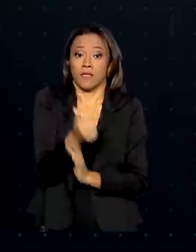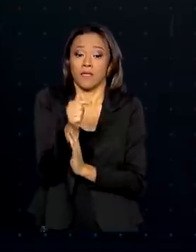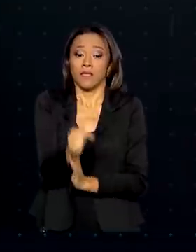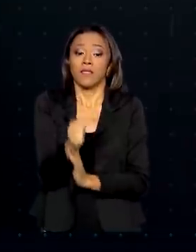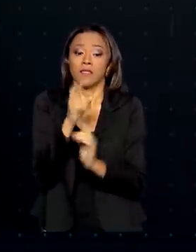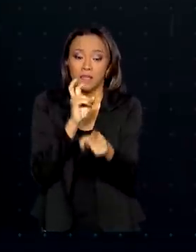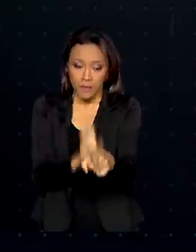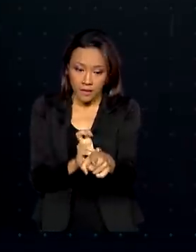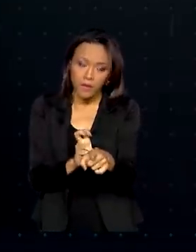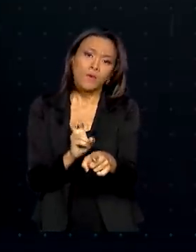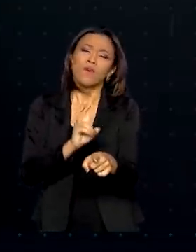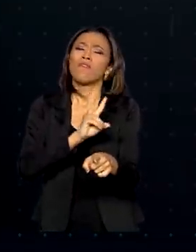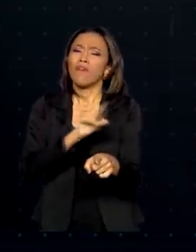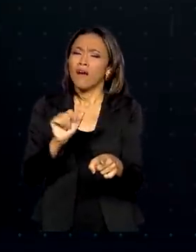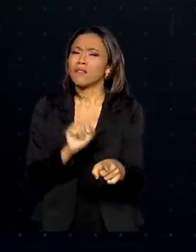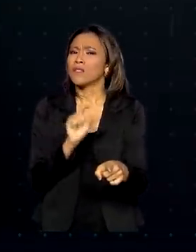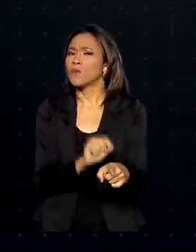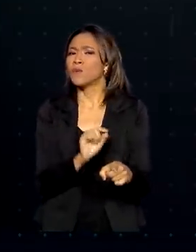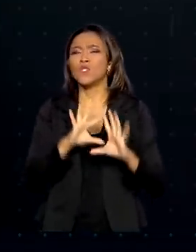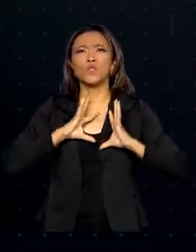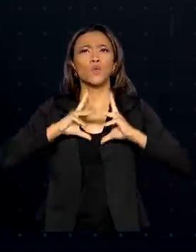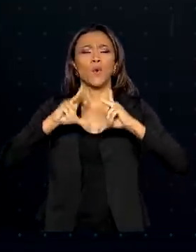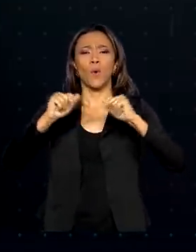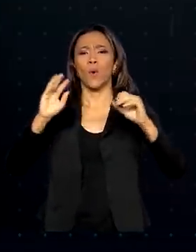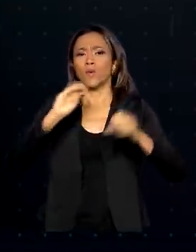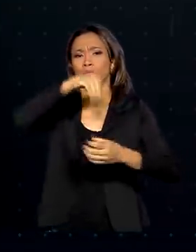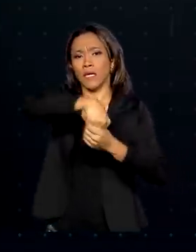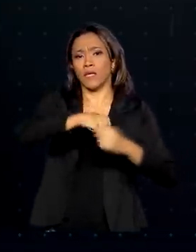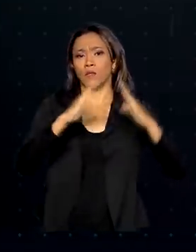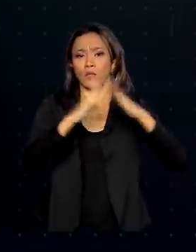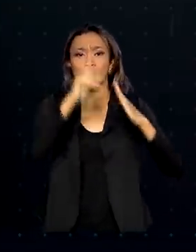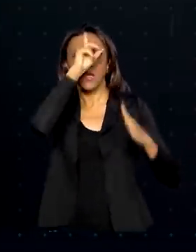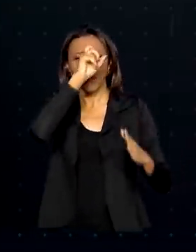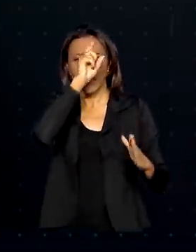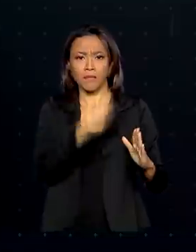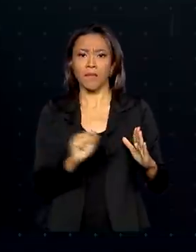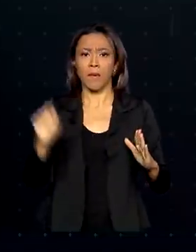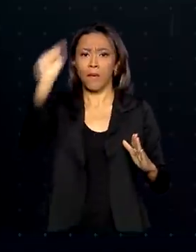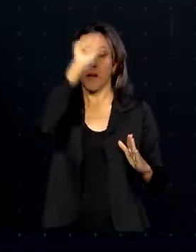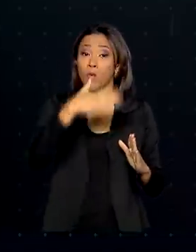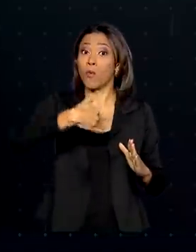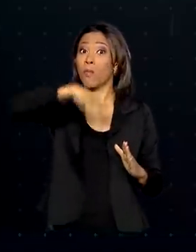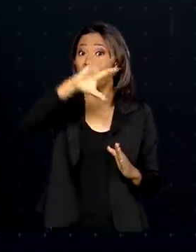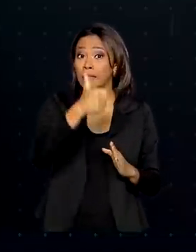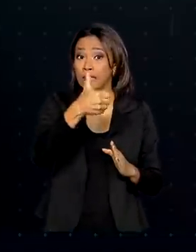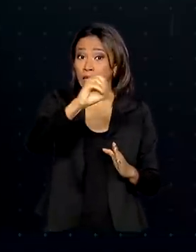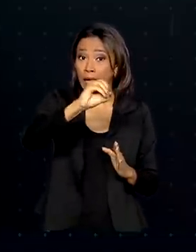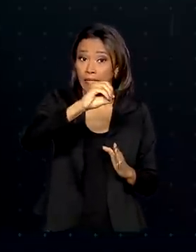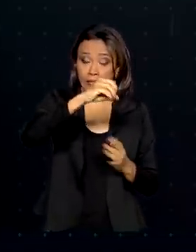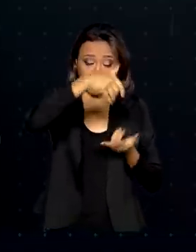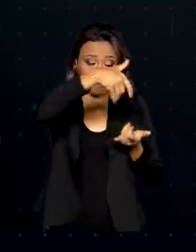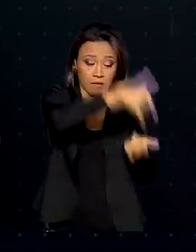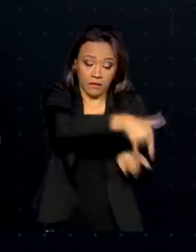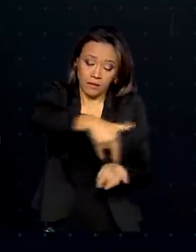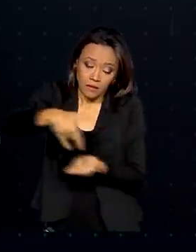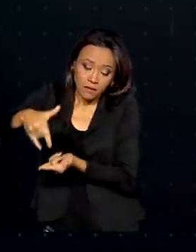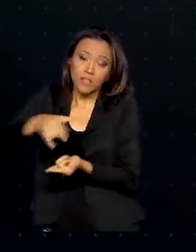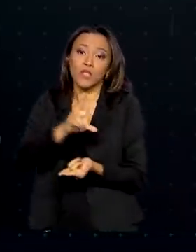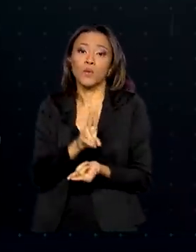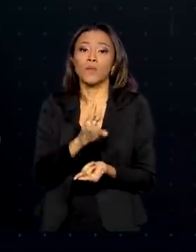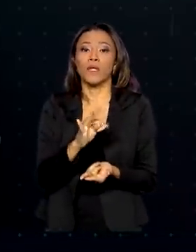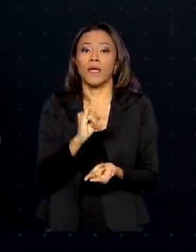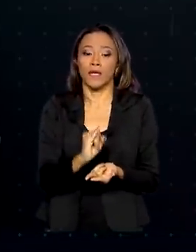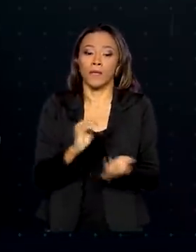Eles serão instalados em todos os hospitais públicos com mais de 10 leitos de UTI. E 285 milhões de reais